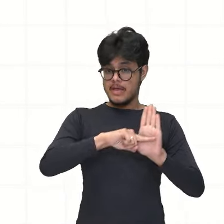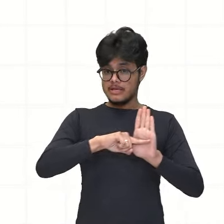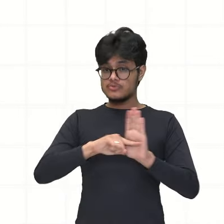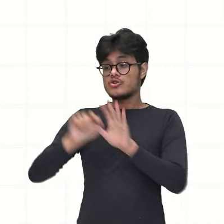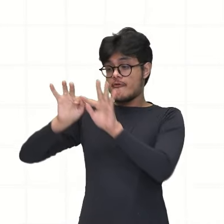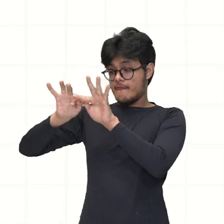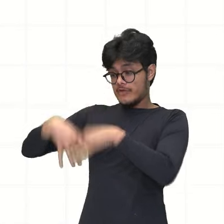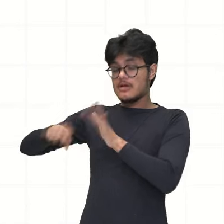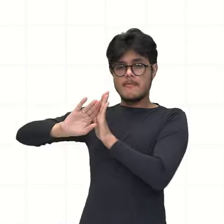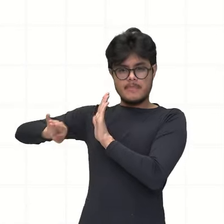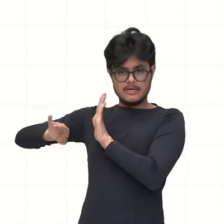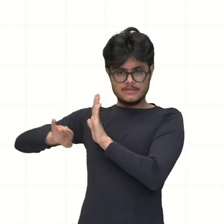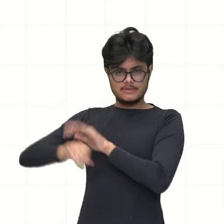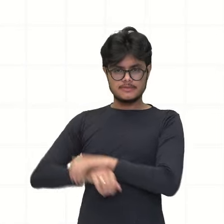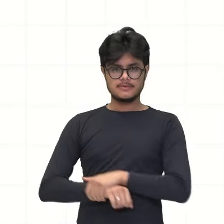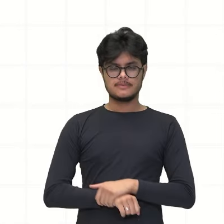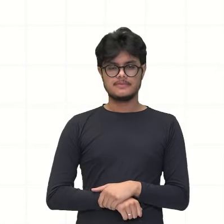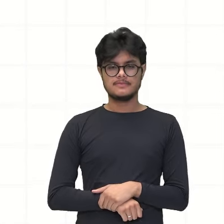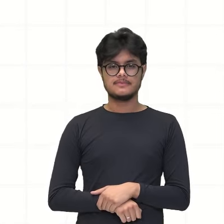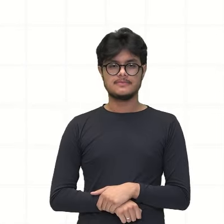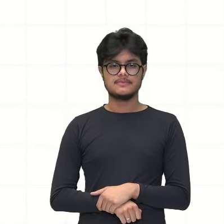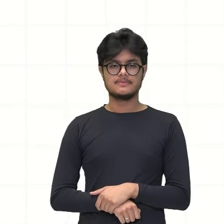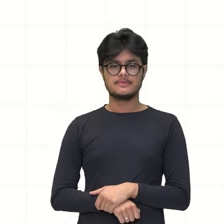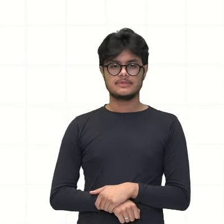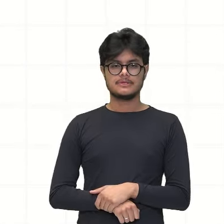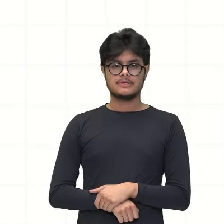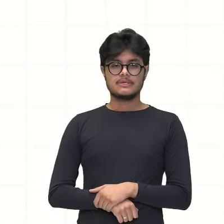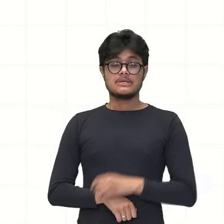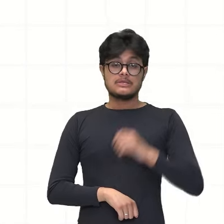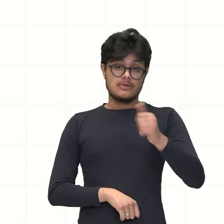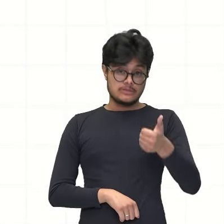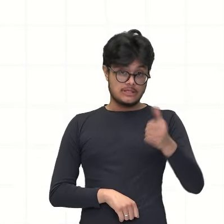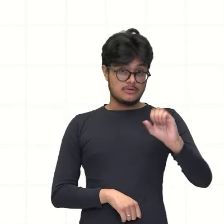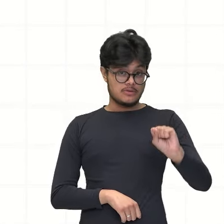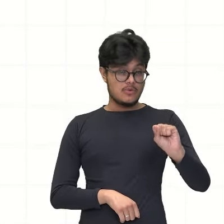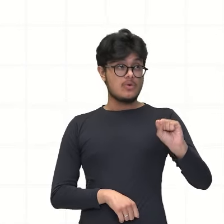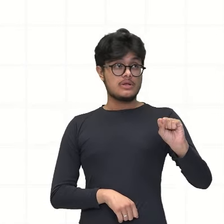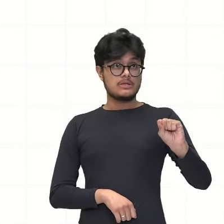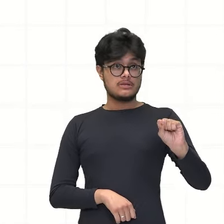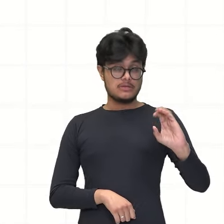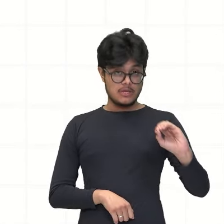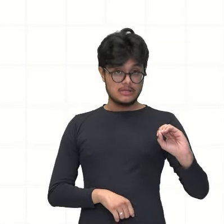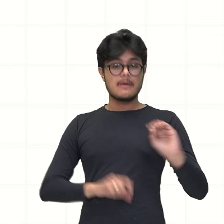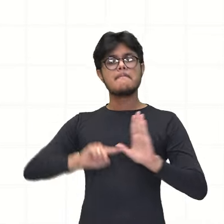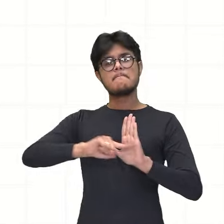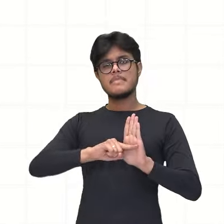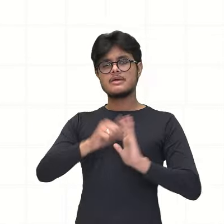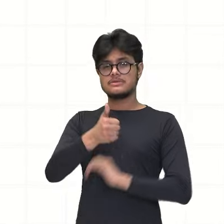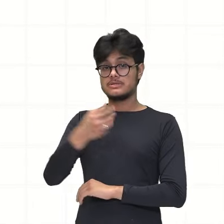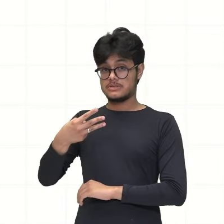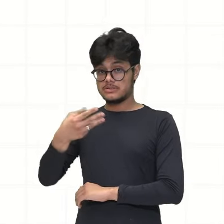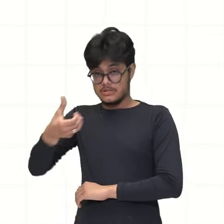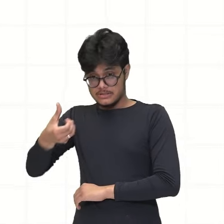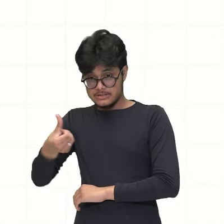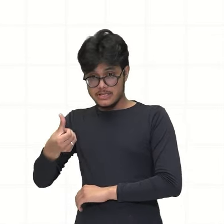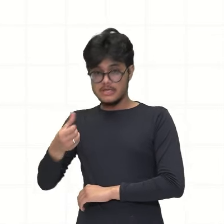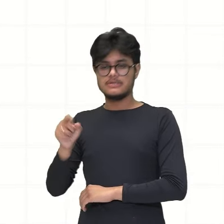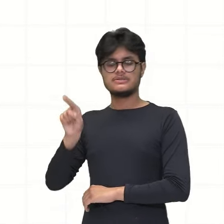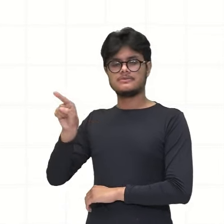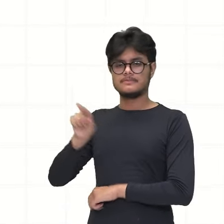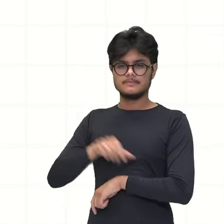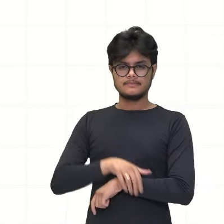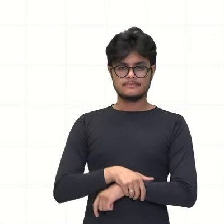desconto. Beleza? Então, 180 menos o preço com desconto, que é R$